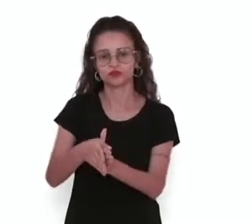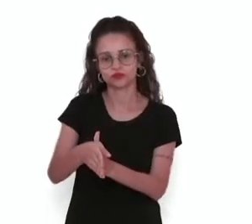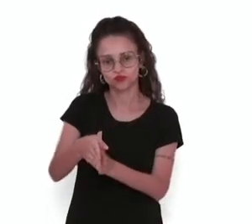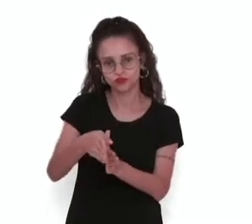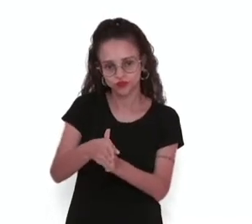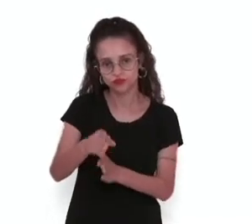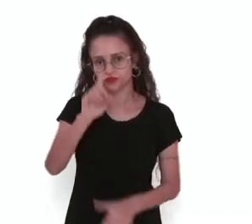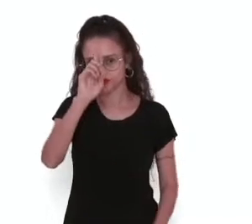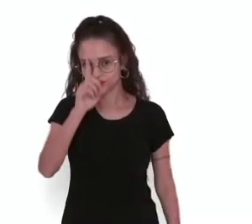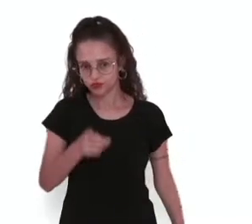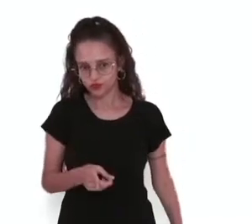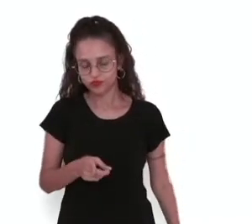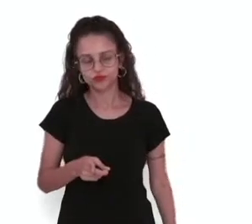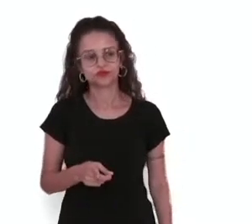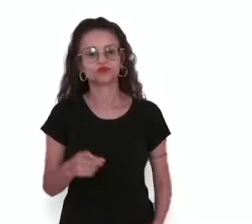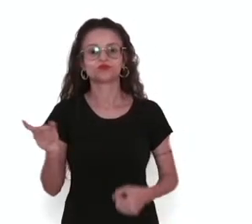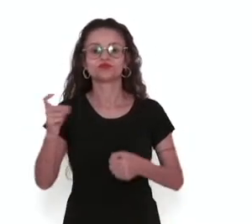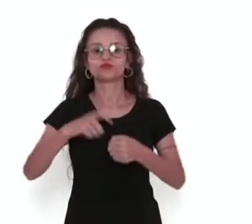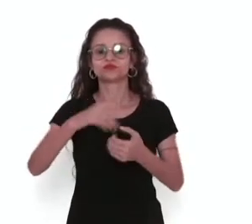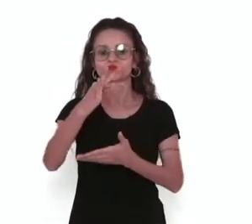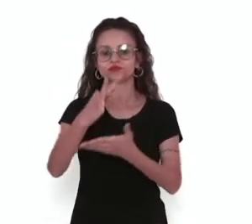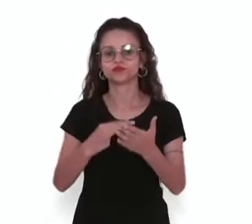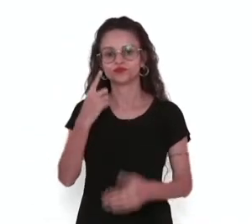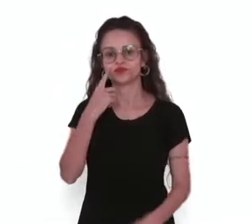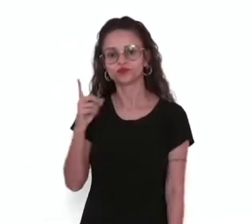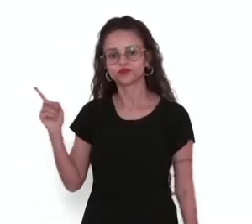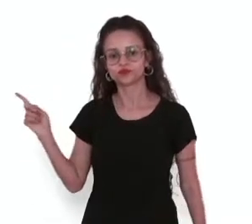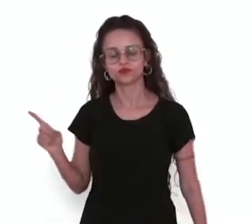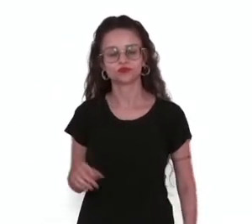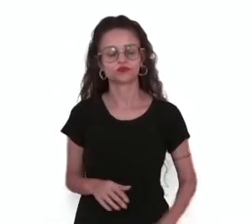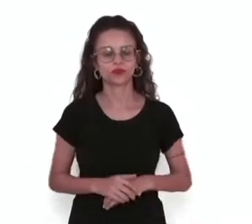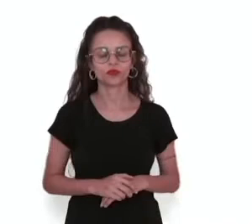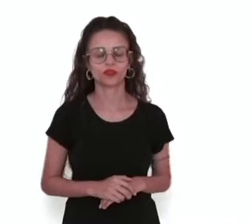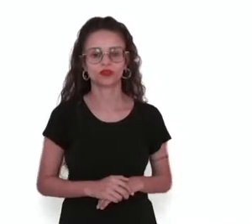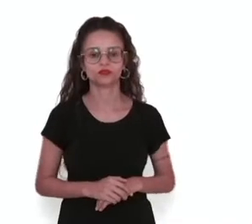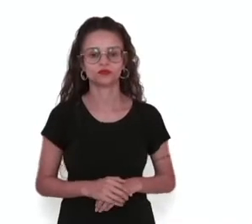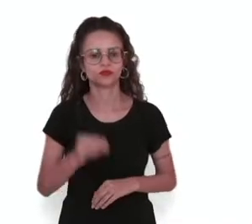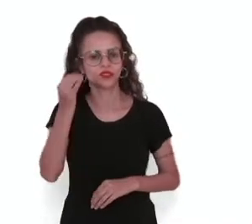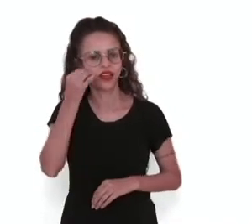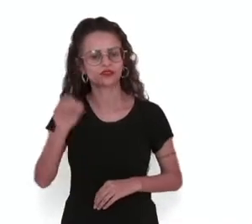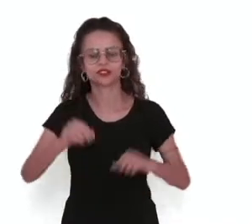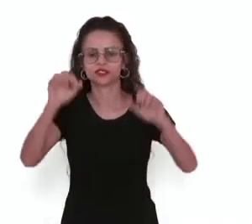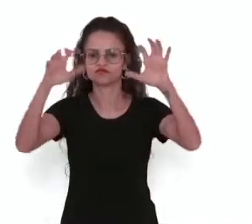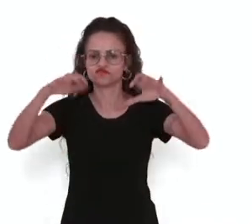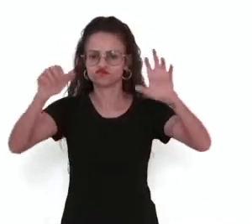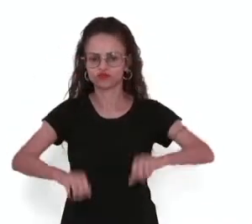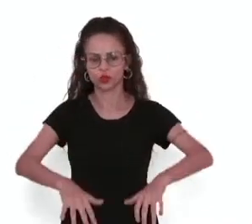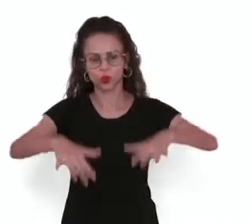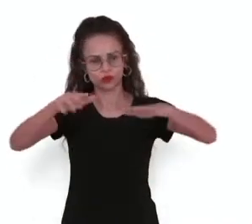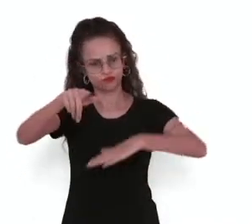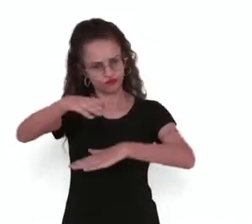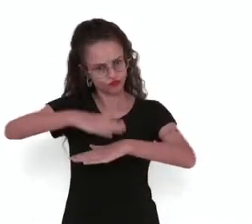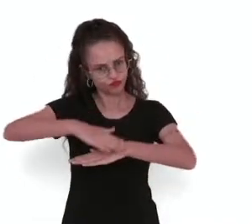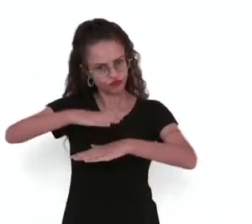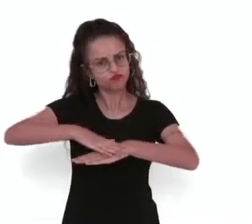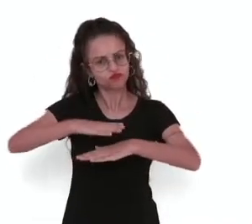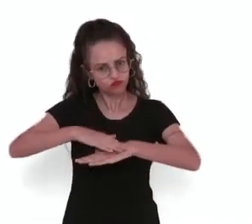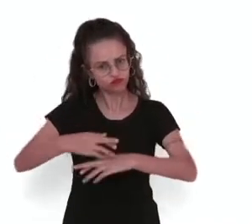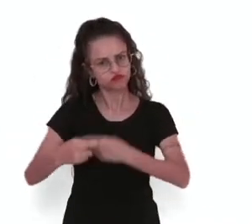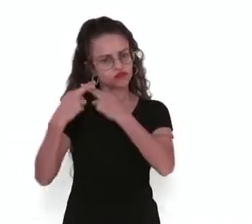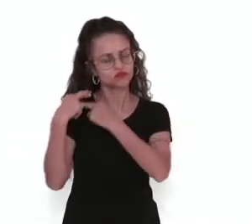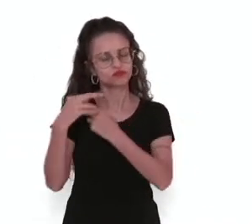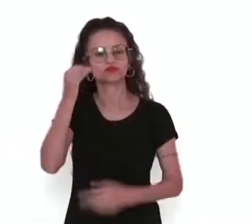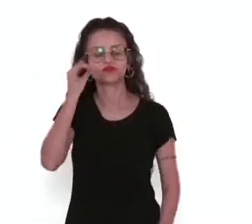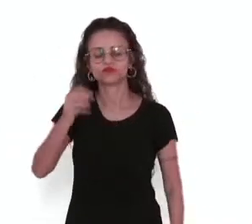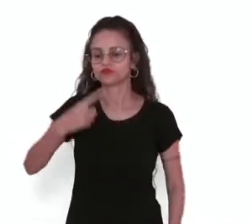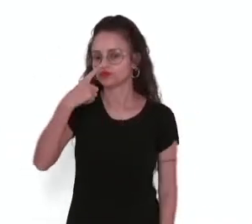ordem. Voltemos ao texto. Não alimente enchente, faça a sua parte, não jogue lixo nas